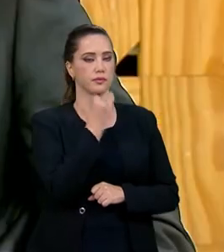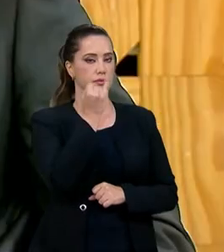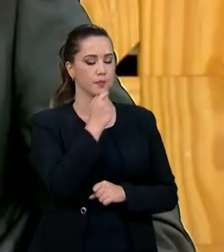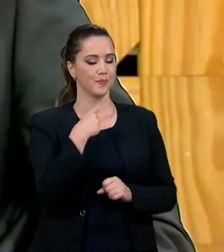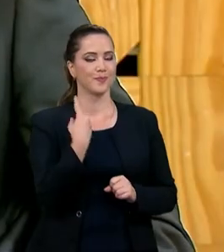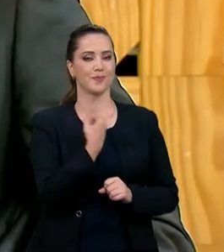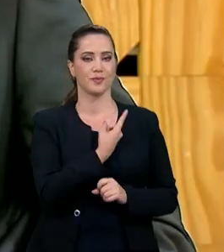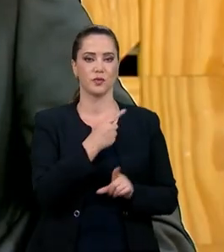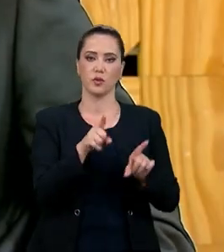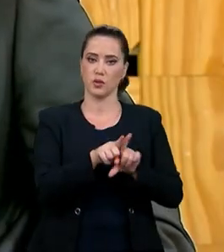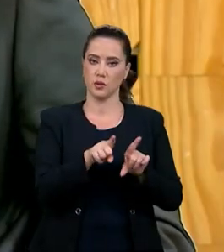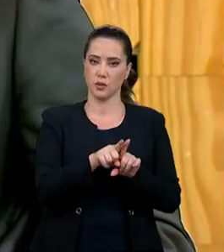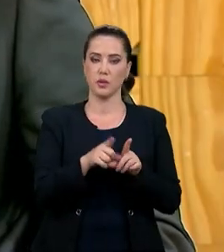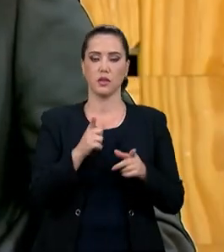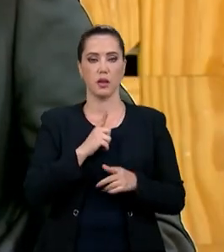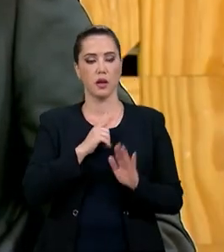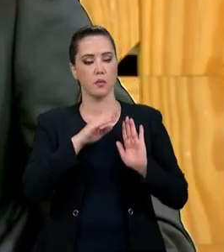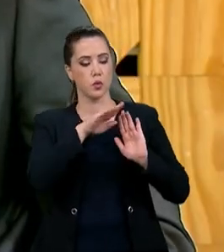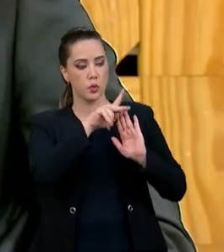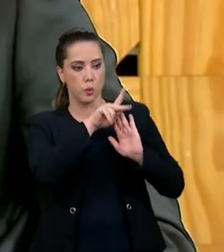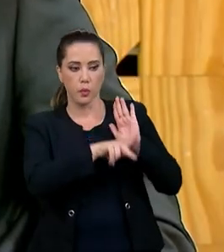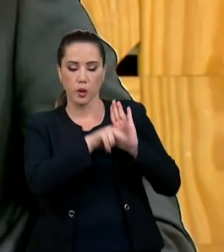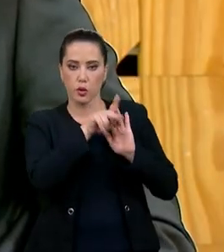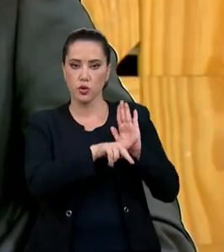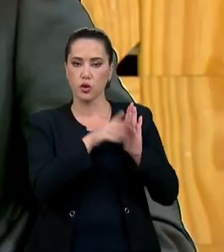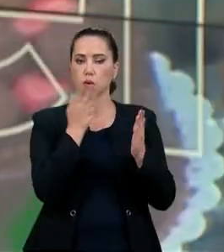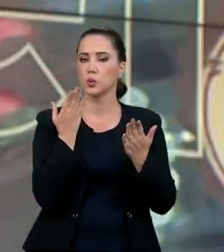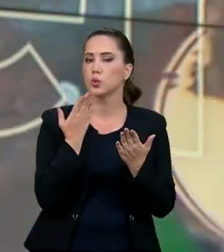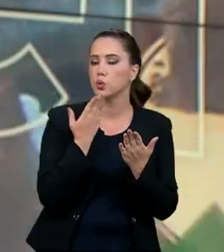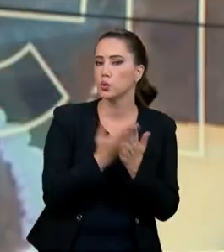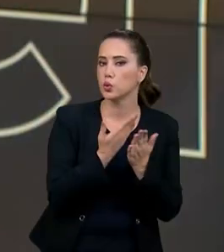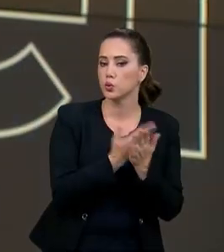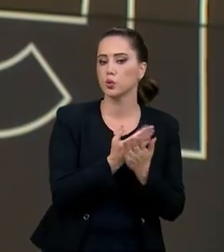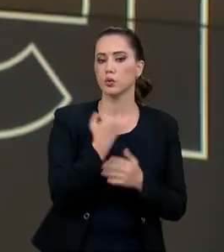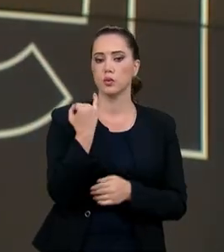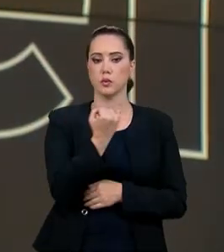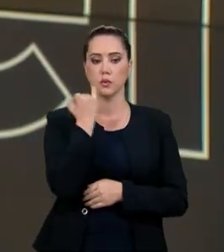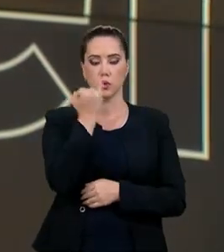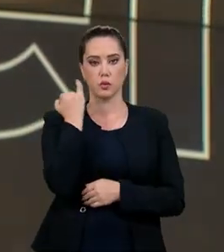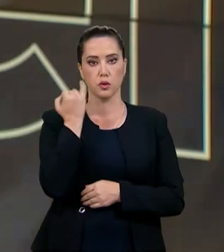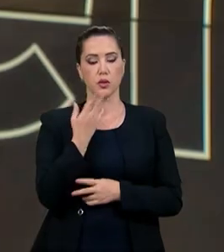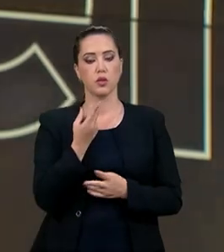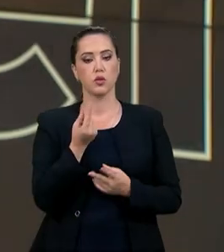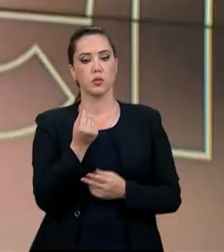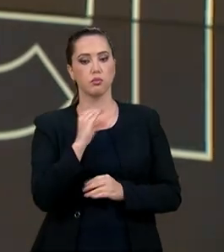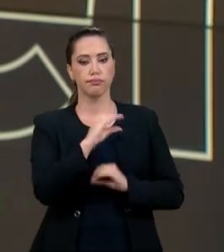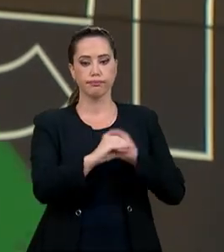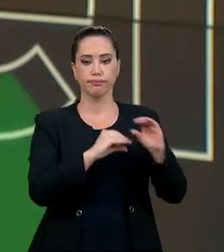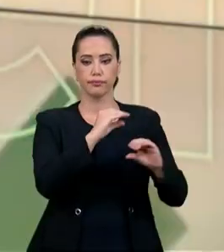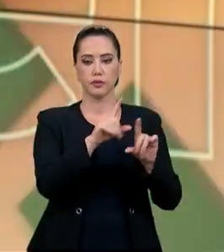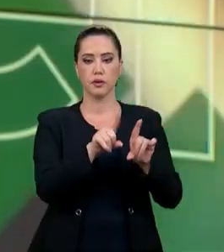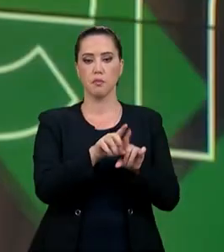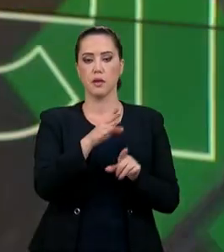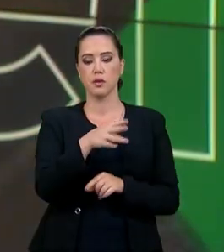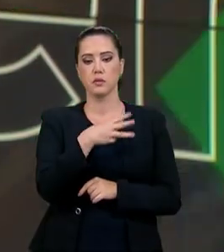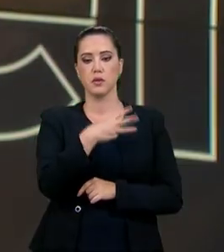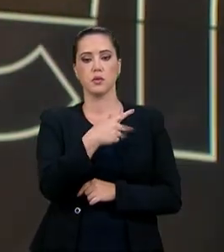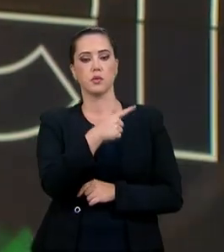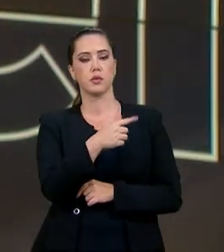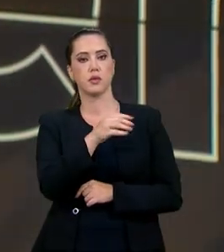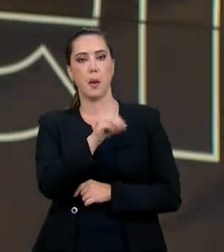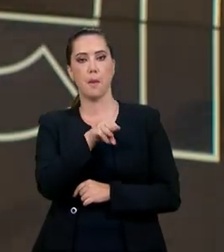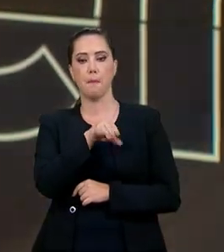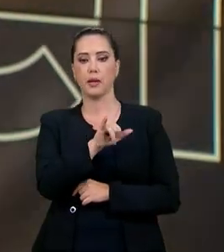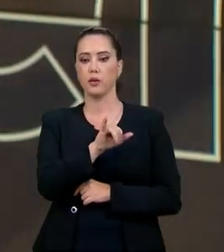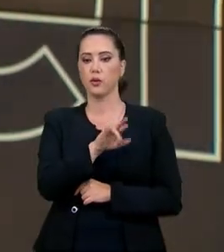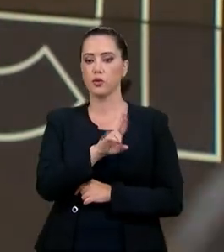tem projetos em estado avançado de estudo para investimentos novos da ordem de 370 bi. Então,